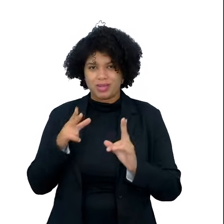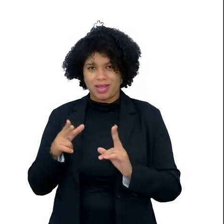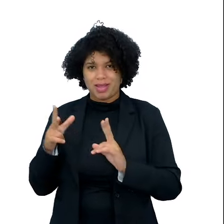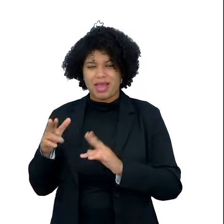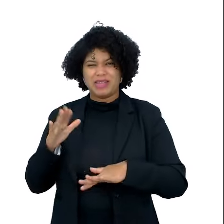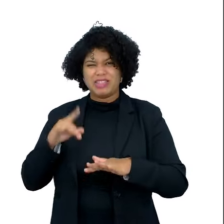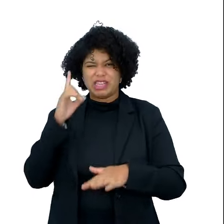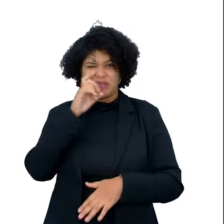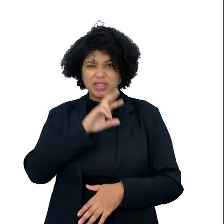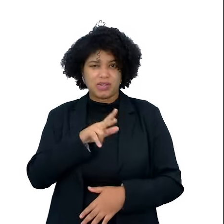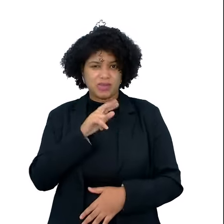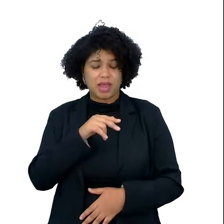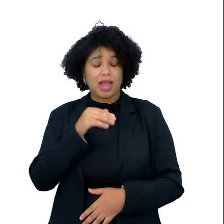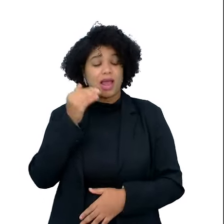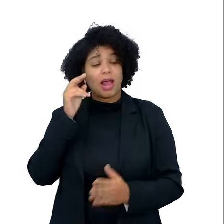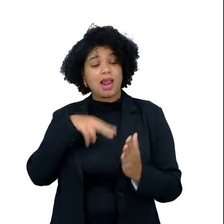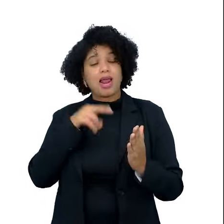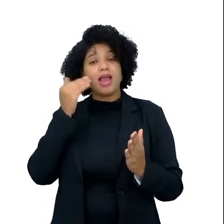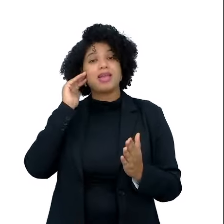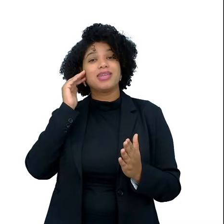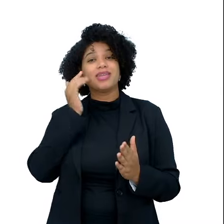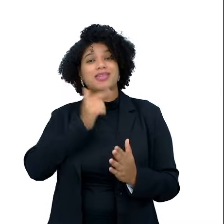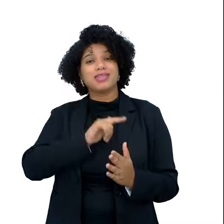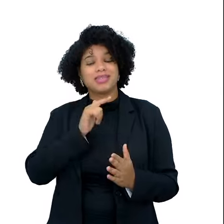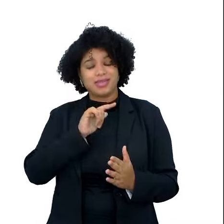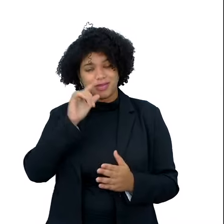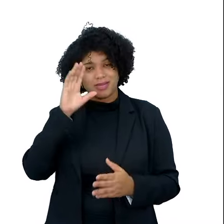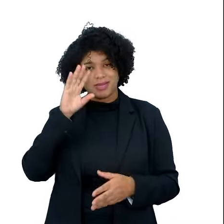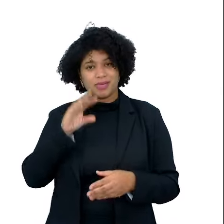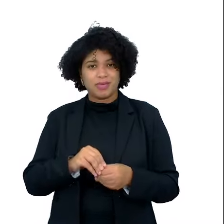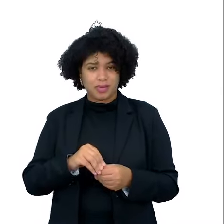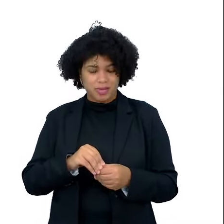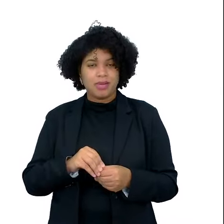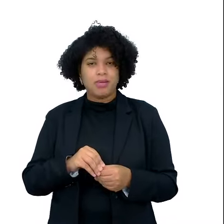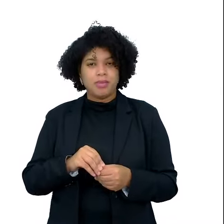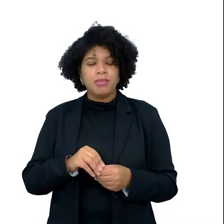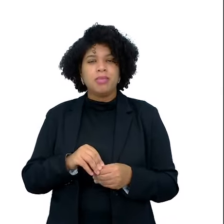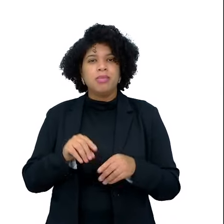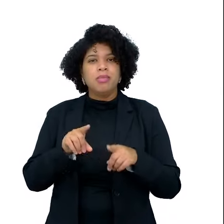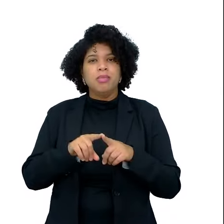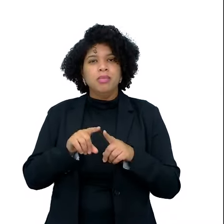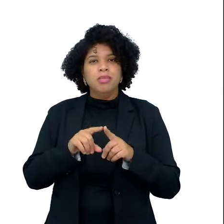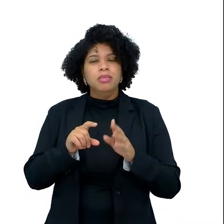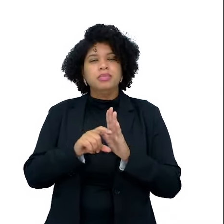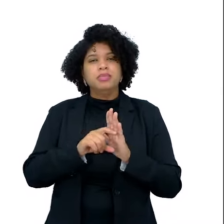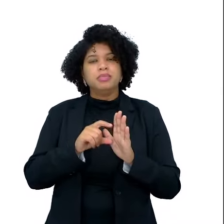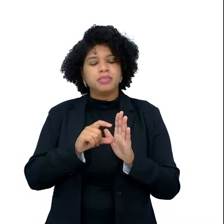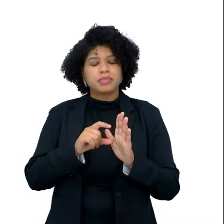difíceis de serem interpretados separadamente e faço uma mini rotação por estação.